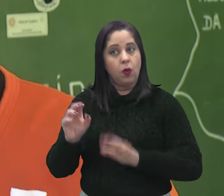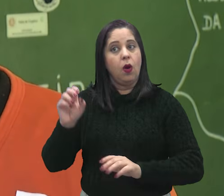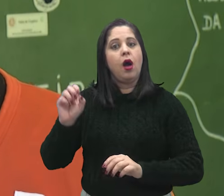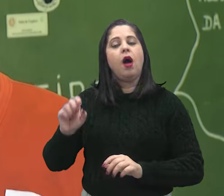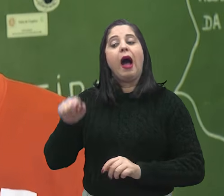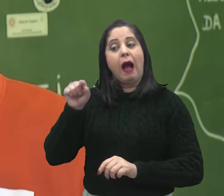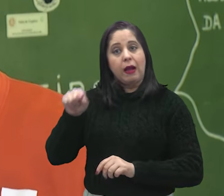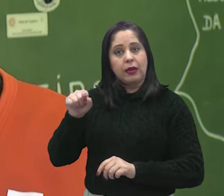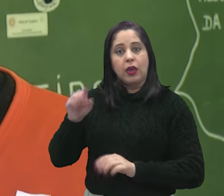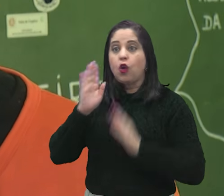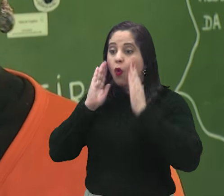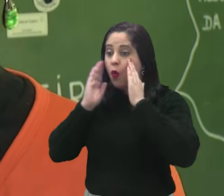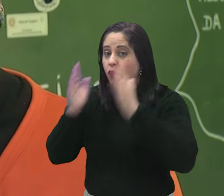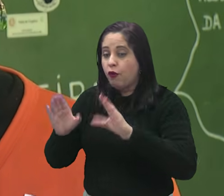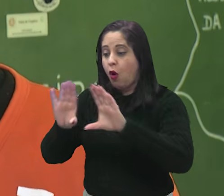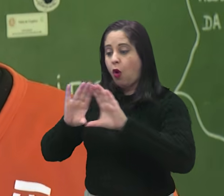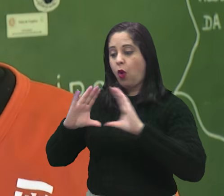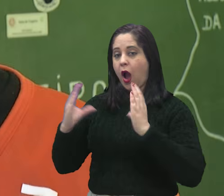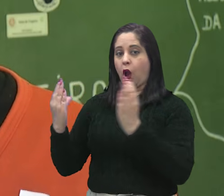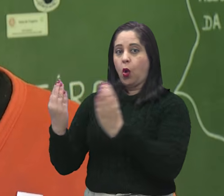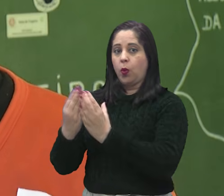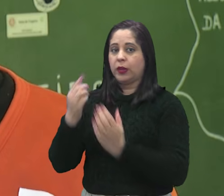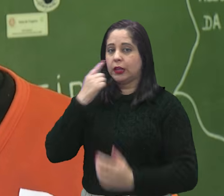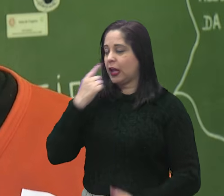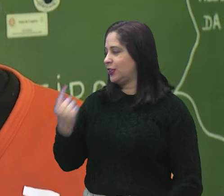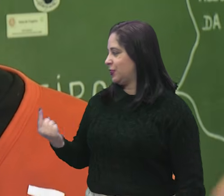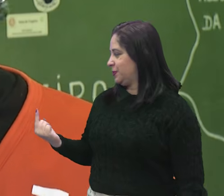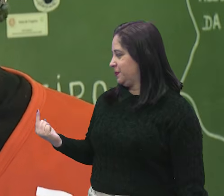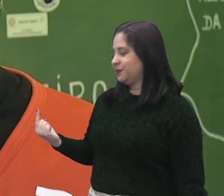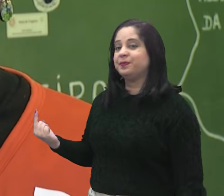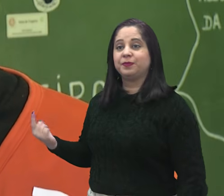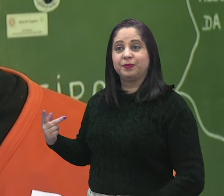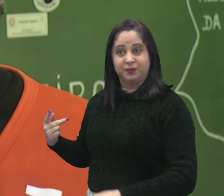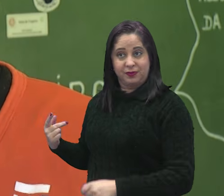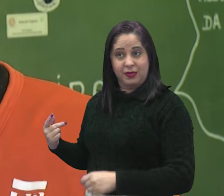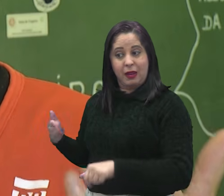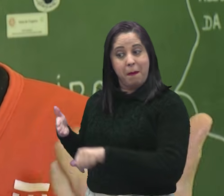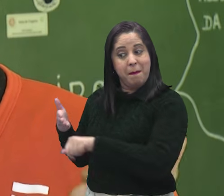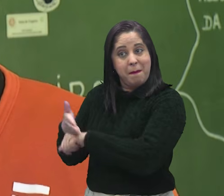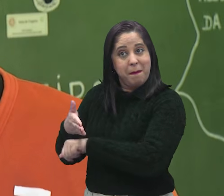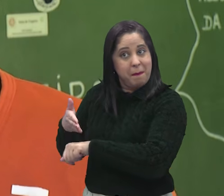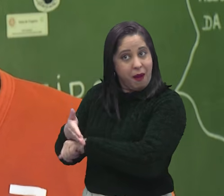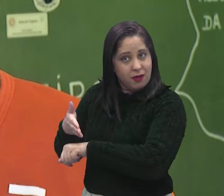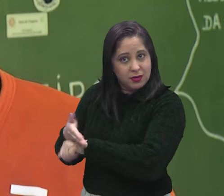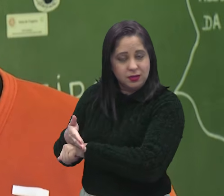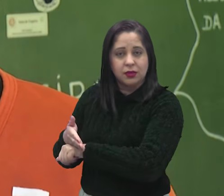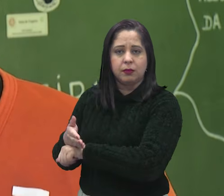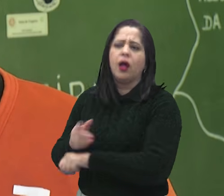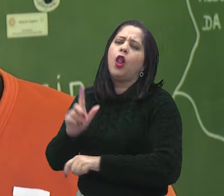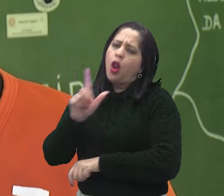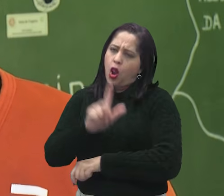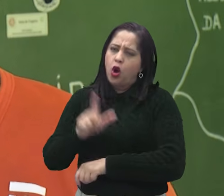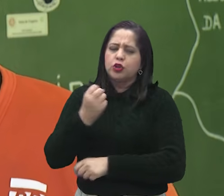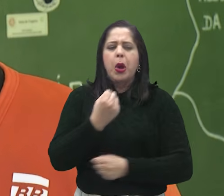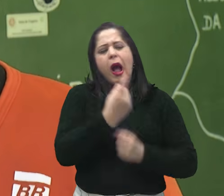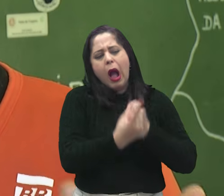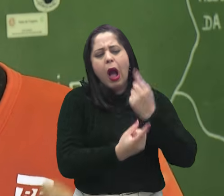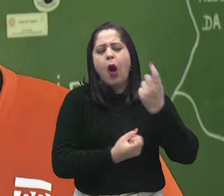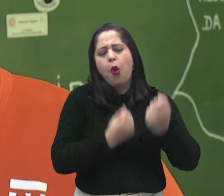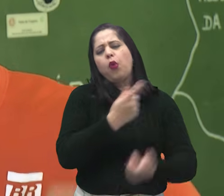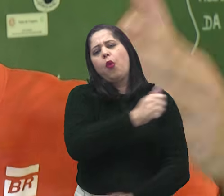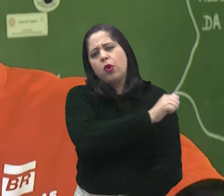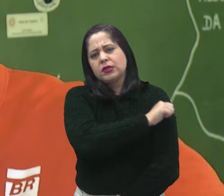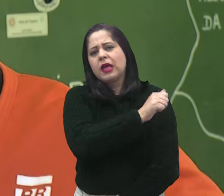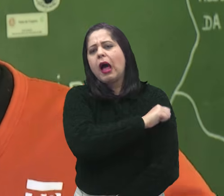comunidade e não visitantes. Obviamente que a gente recebe visitantes, a gente tem grupos de alunos que participam hoje, né,